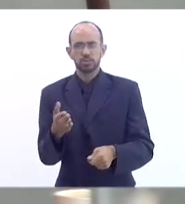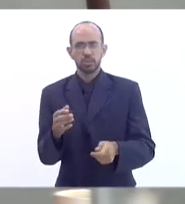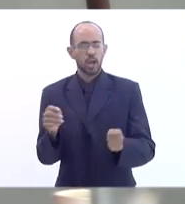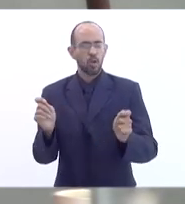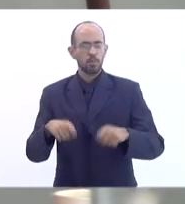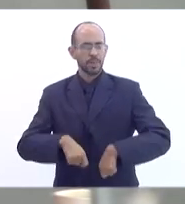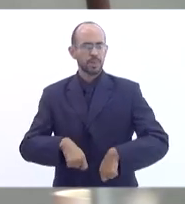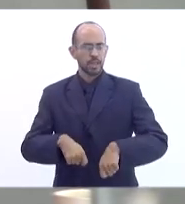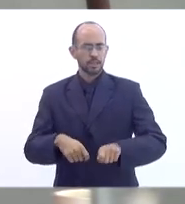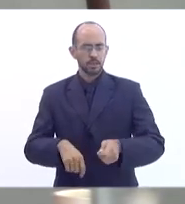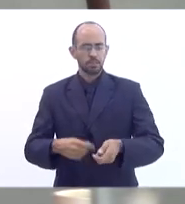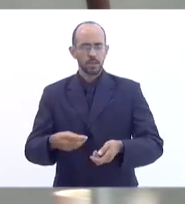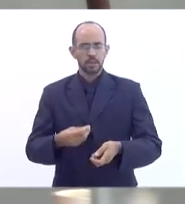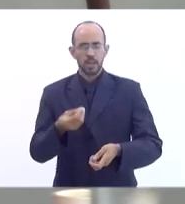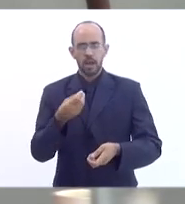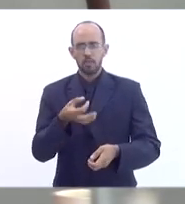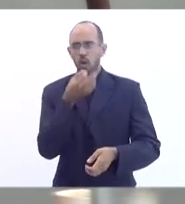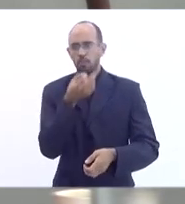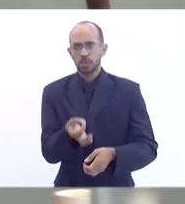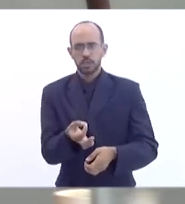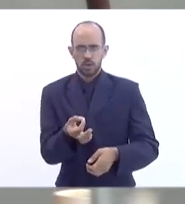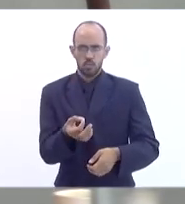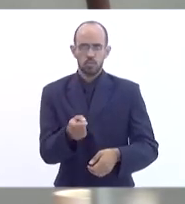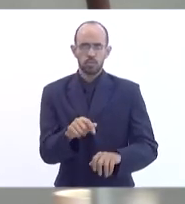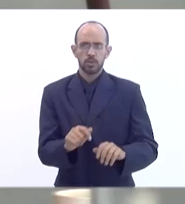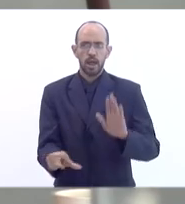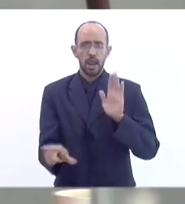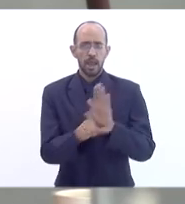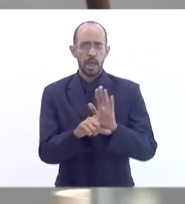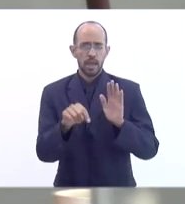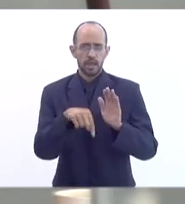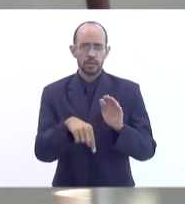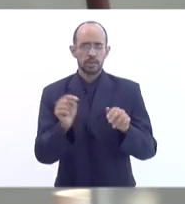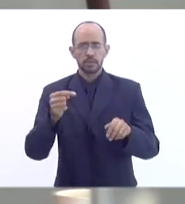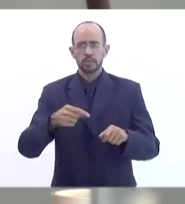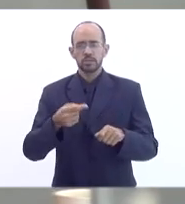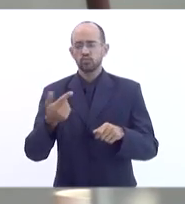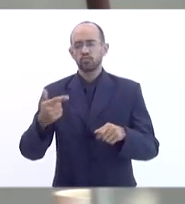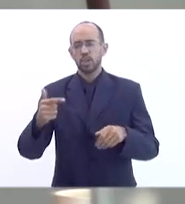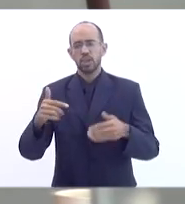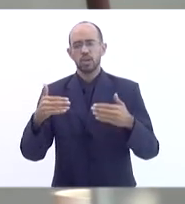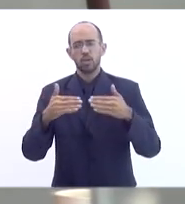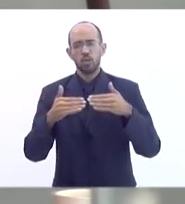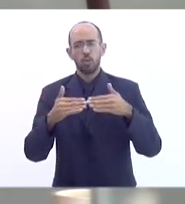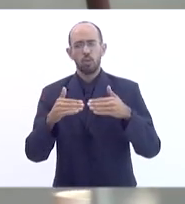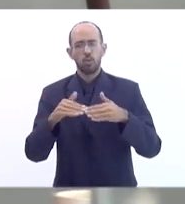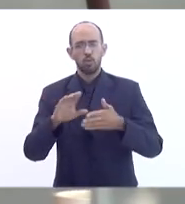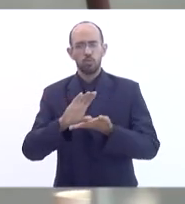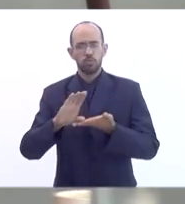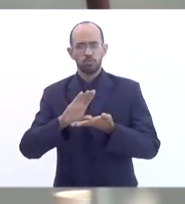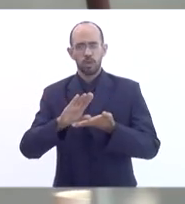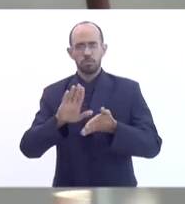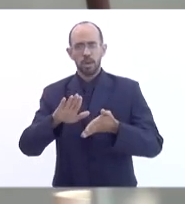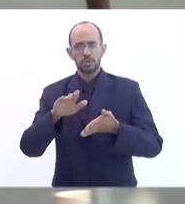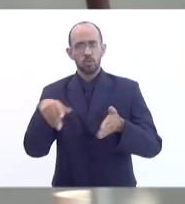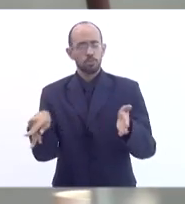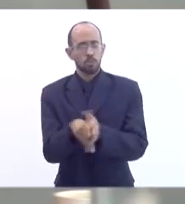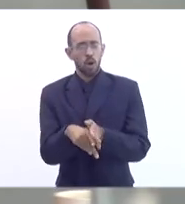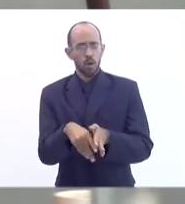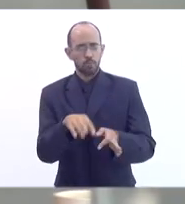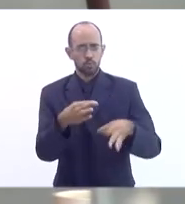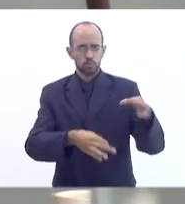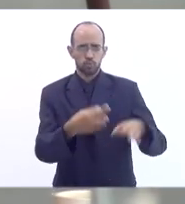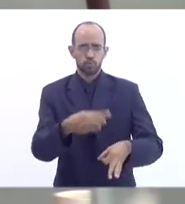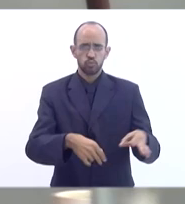isso mas dando parecer no sentido de que a lei que aprovamos aqui suspender a validade ser Incondicional ou não quando o próprio judiciário já se Valeu da lei para